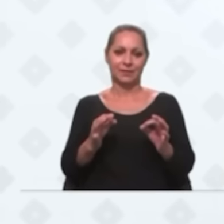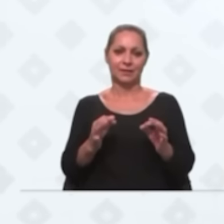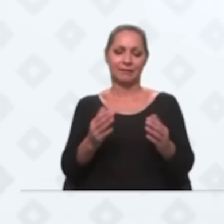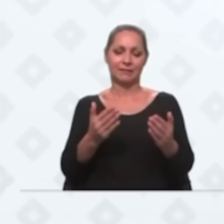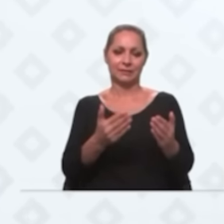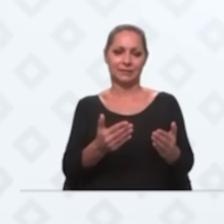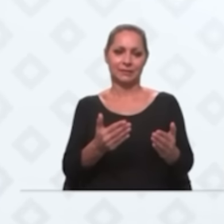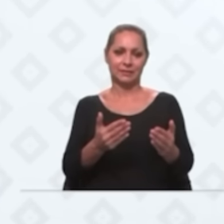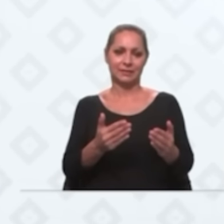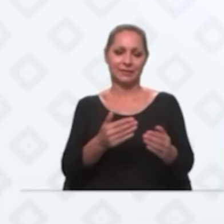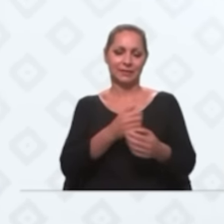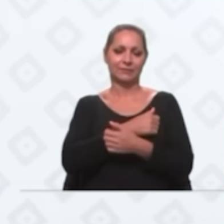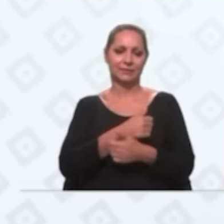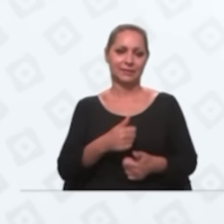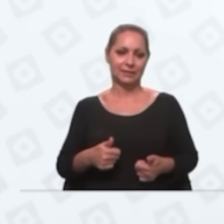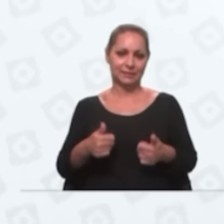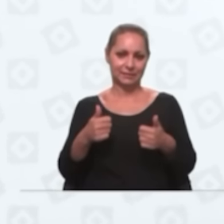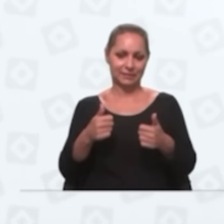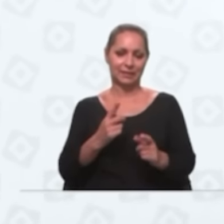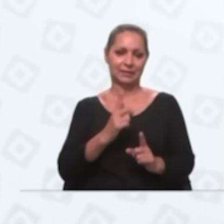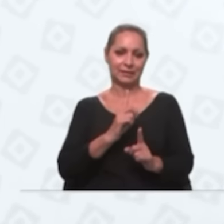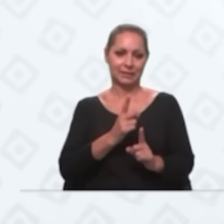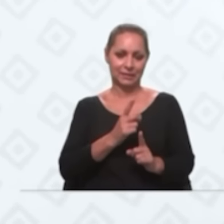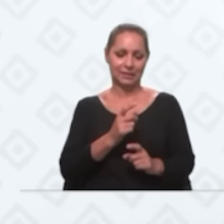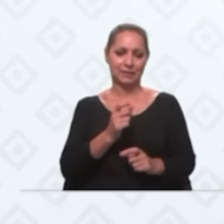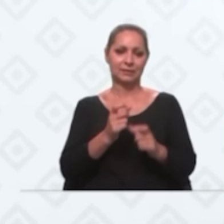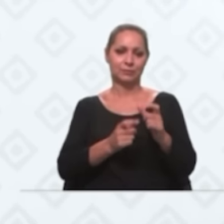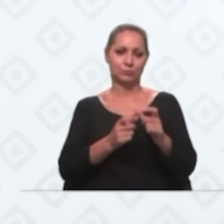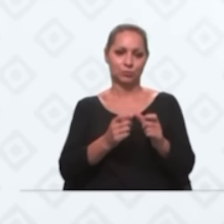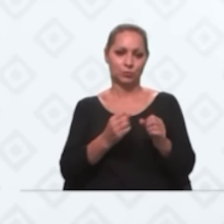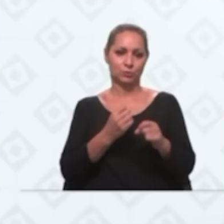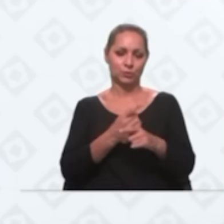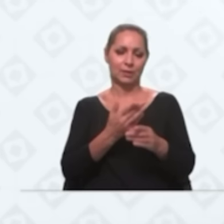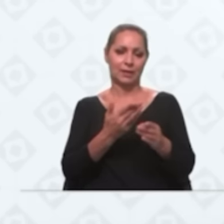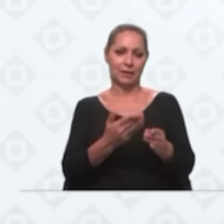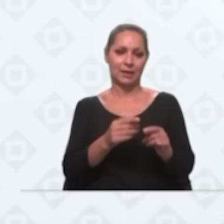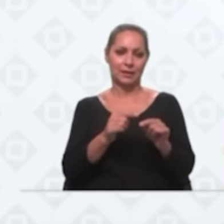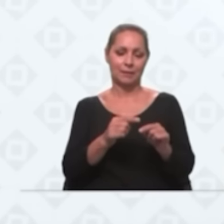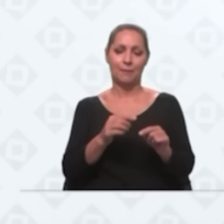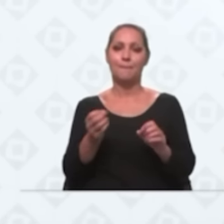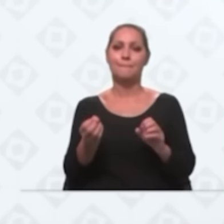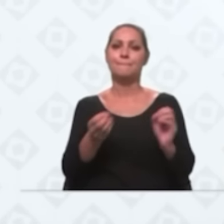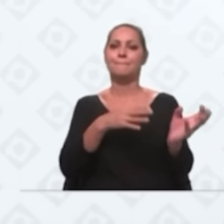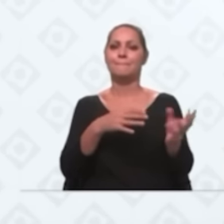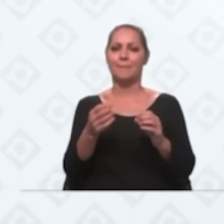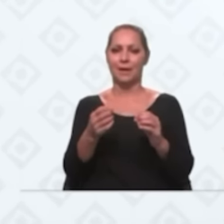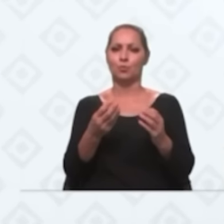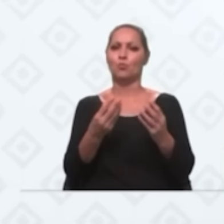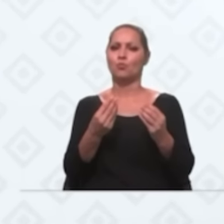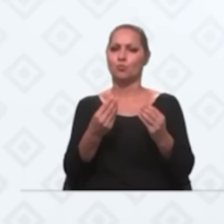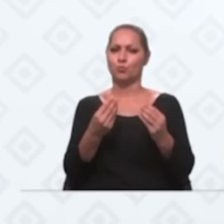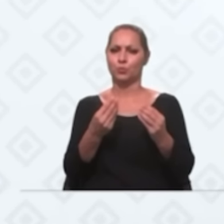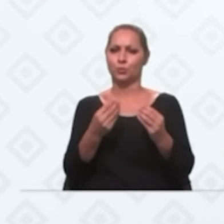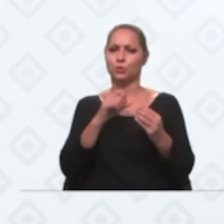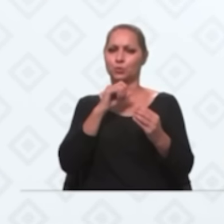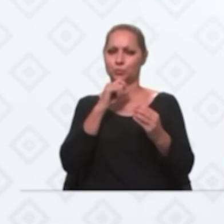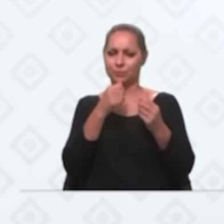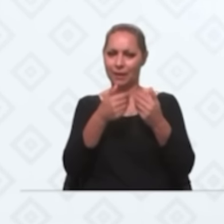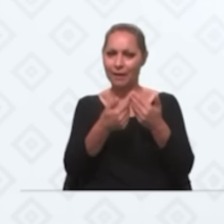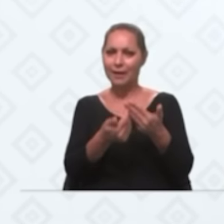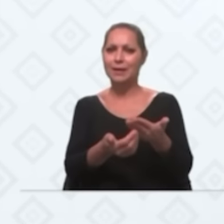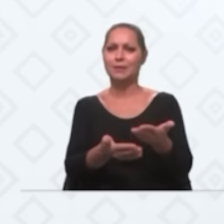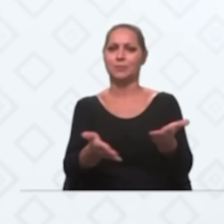e as pessoas da geração, tiveram a tenacidade de... Por isso é que quando eu digo, o Marco abriu muitos caminhos. Muitas das